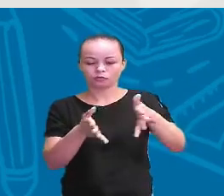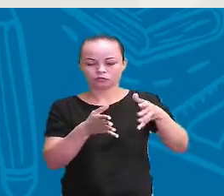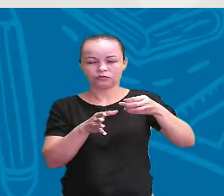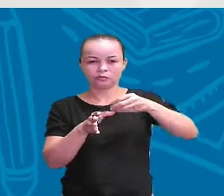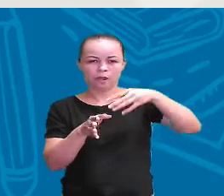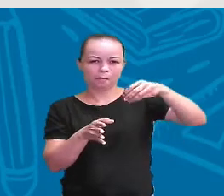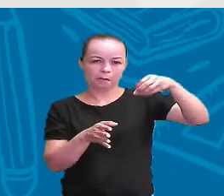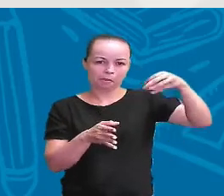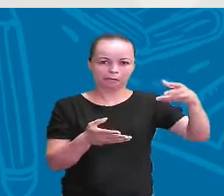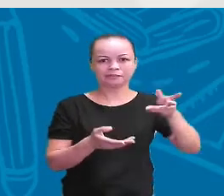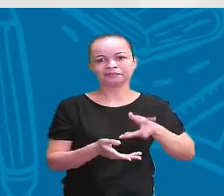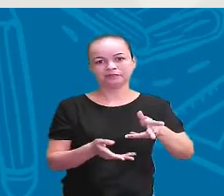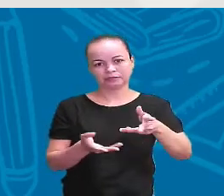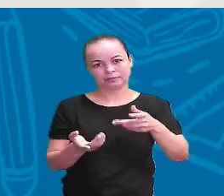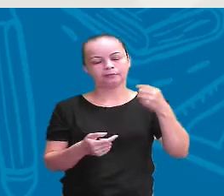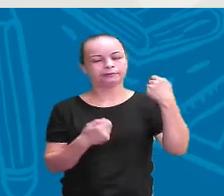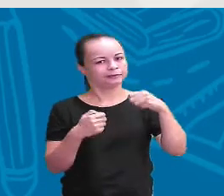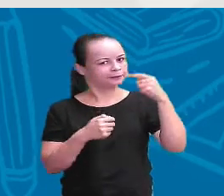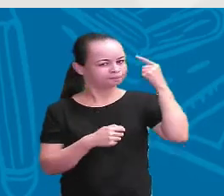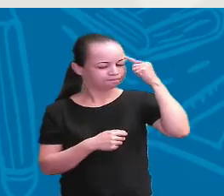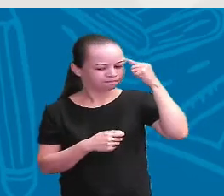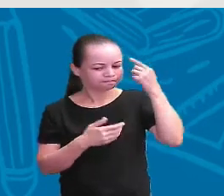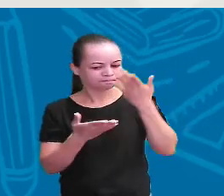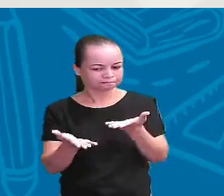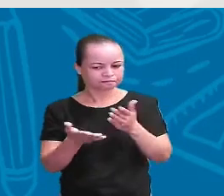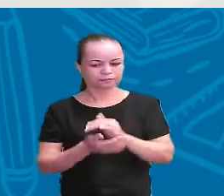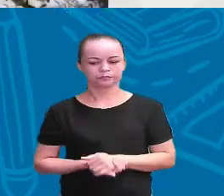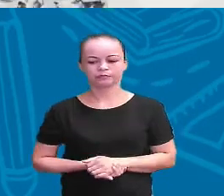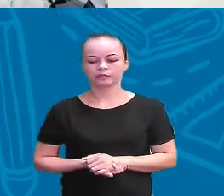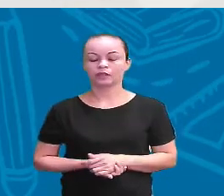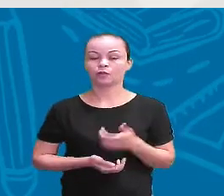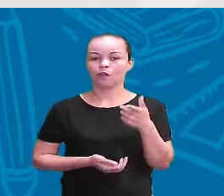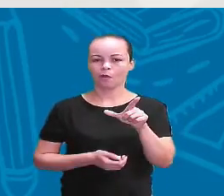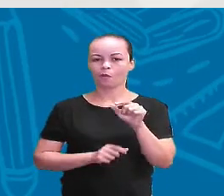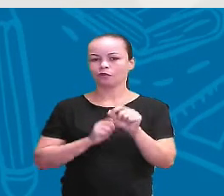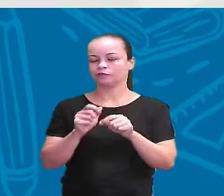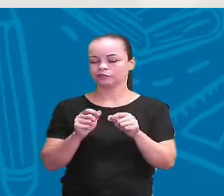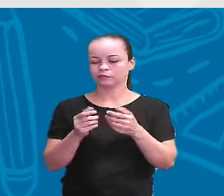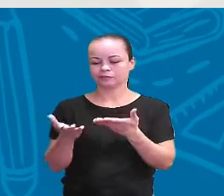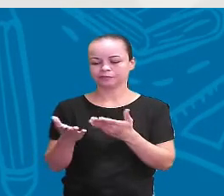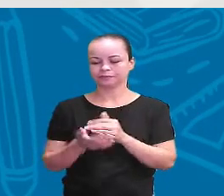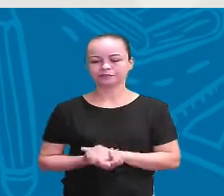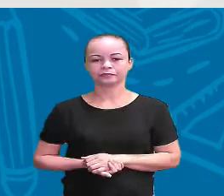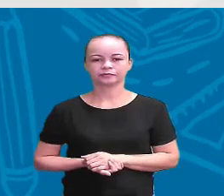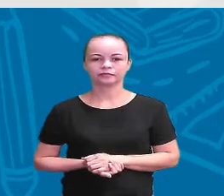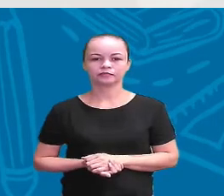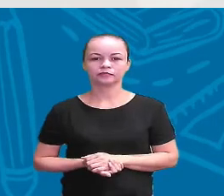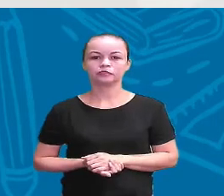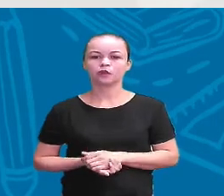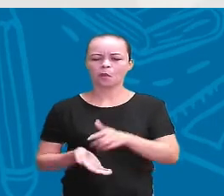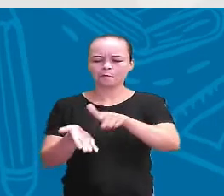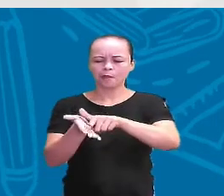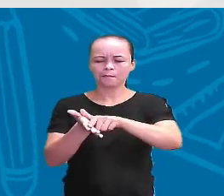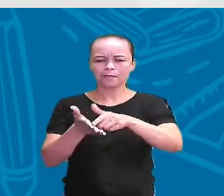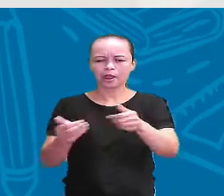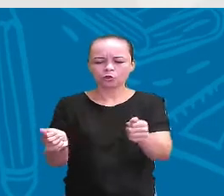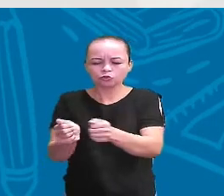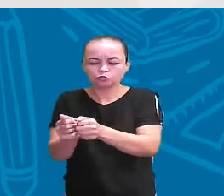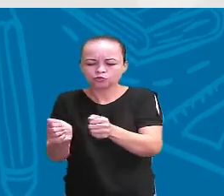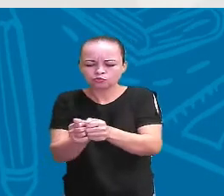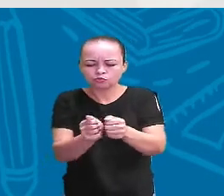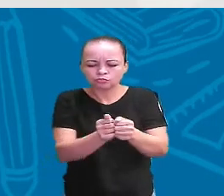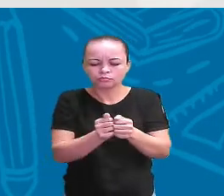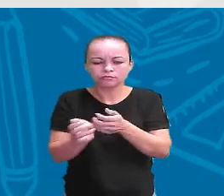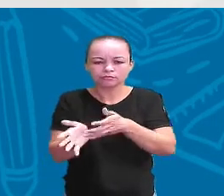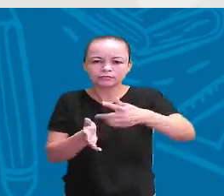aí. Outra atitude que temos, olha aí, juntar papel, né? E não